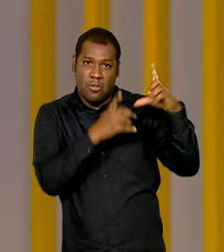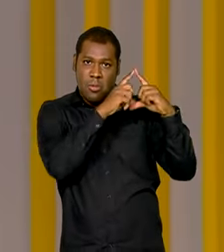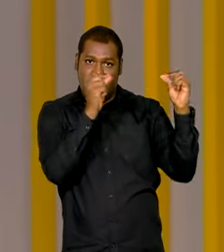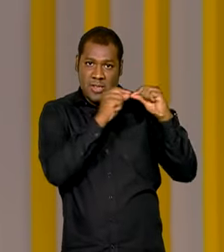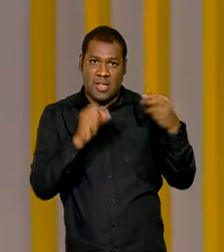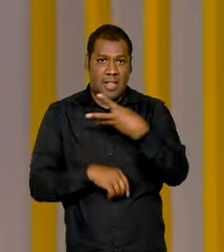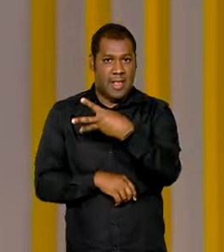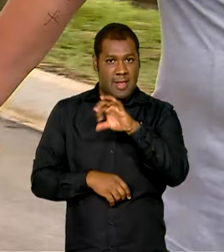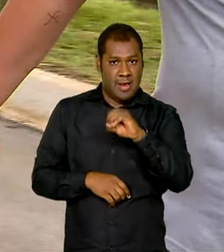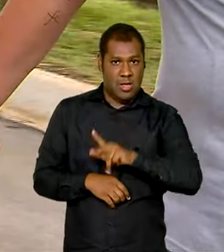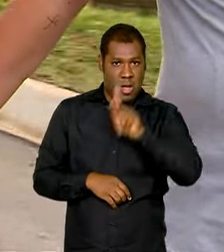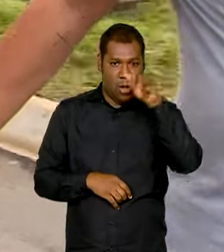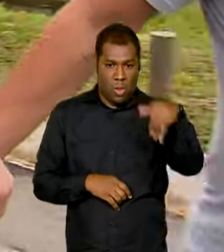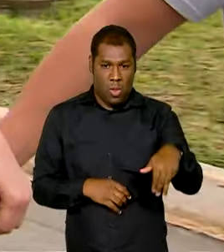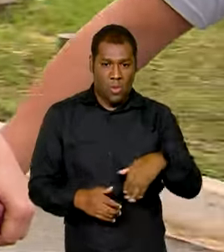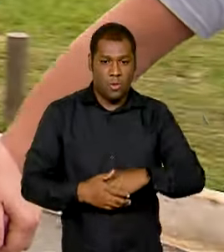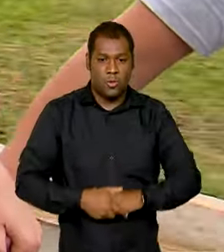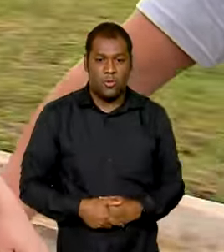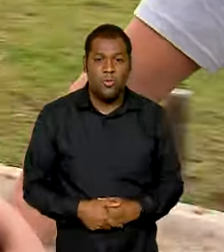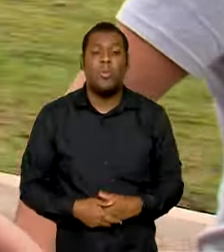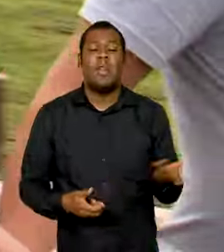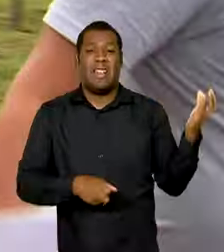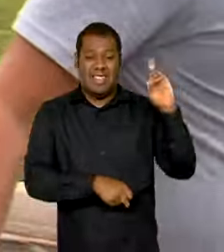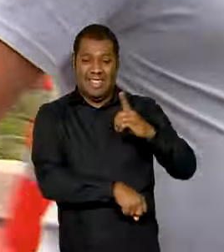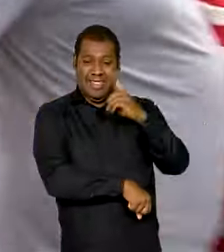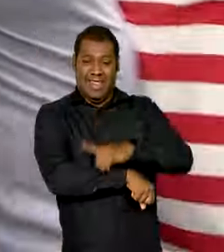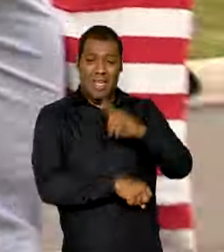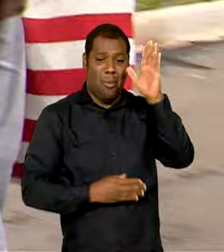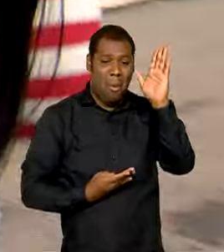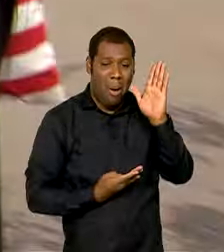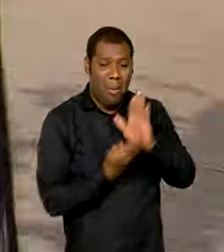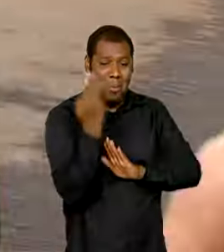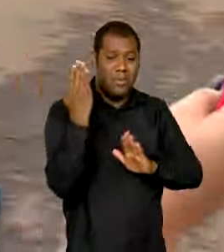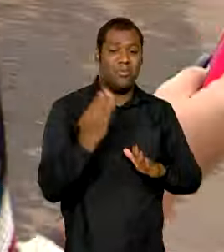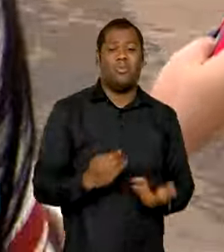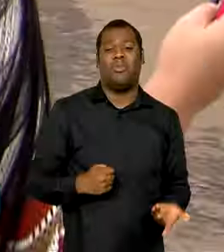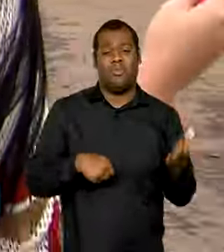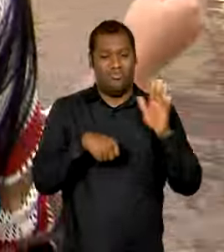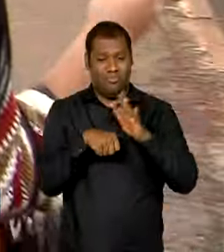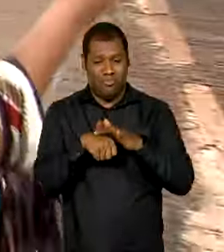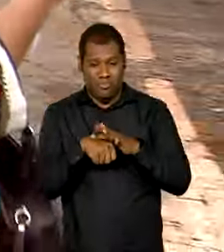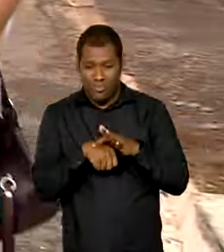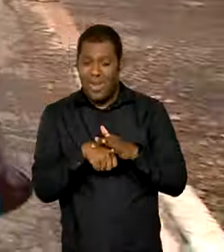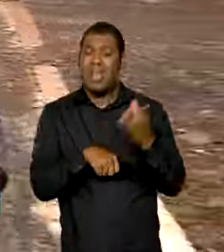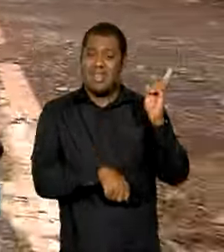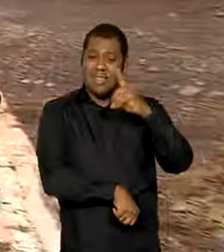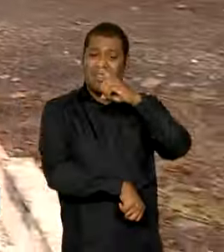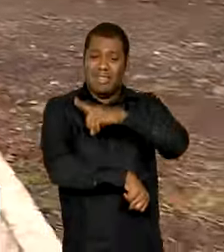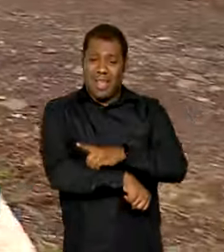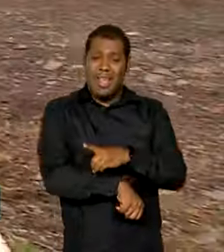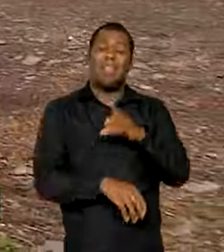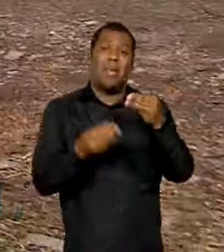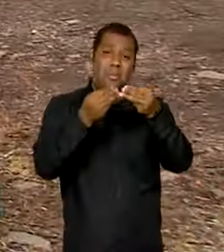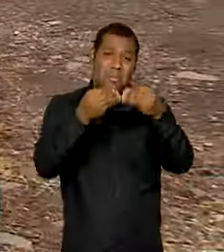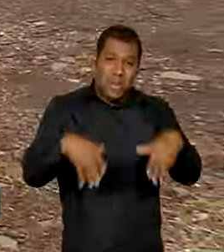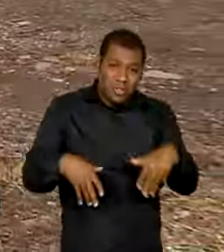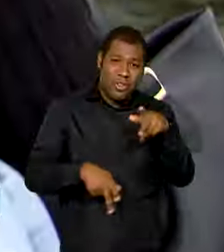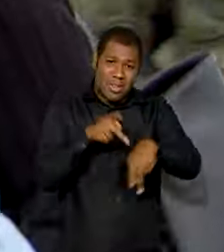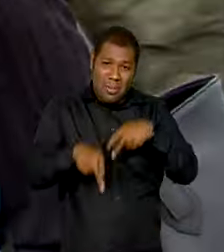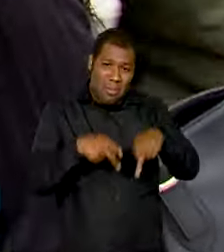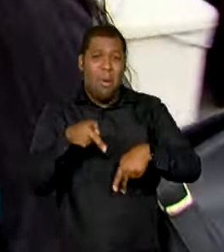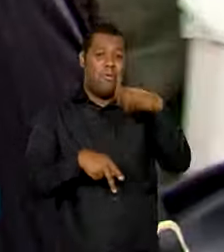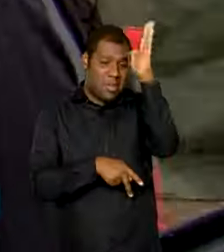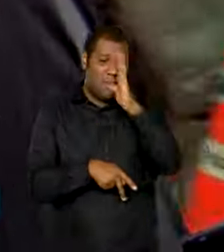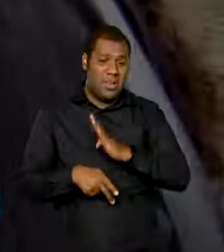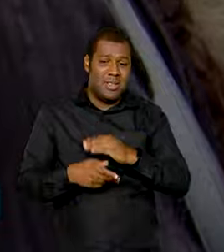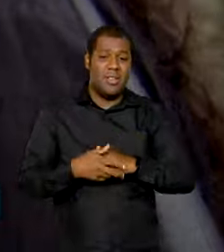de Brasília. O avanço nos casos de dengue, uma doença que sempre aflige os brasileiros nos meses de verão,